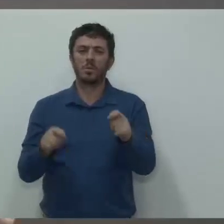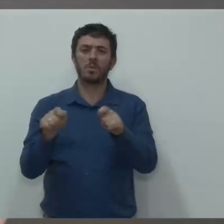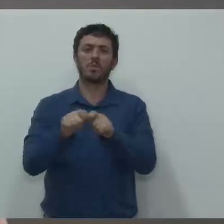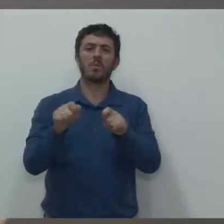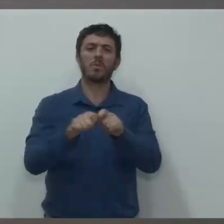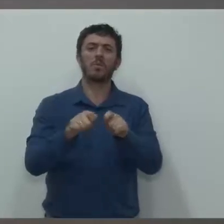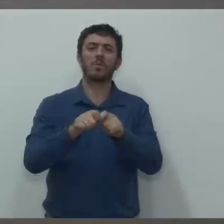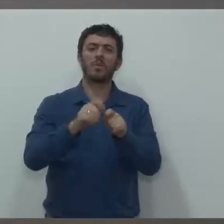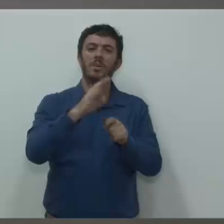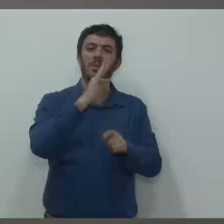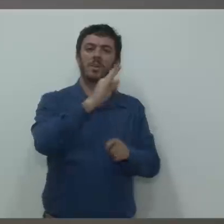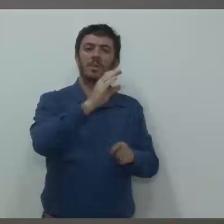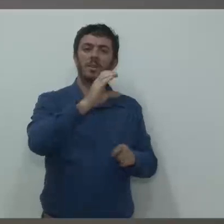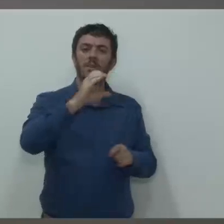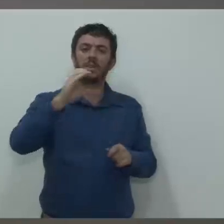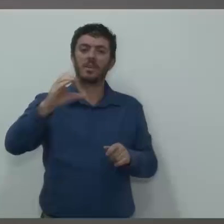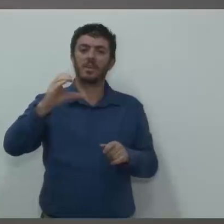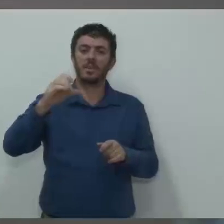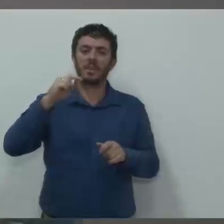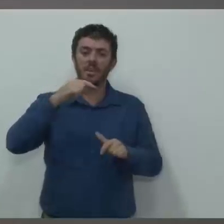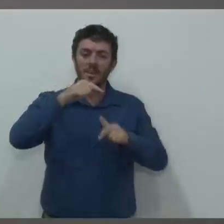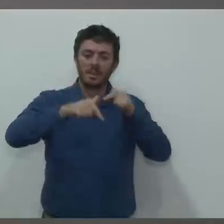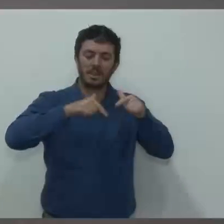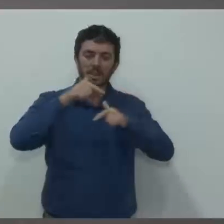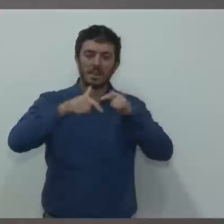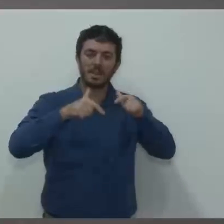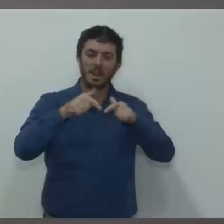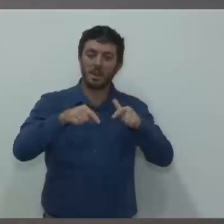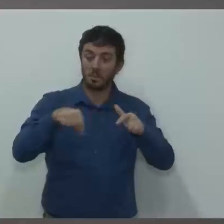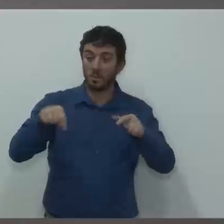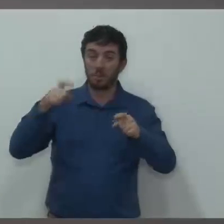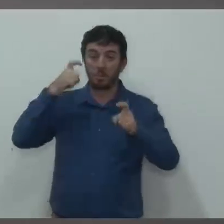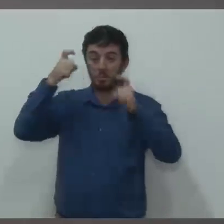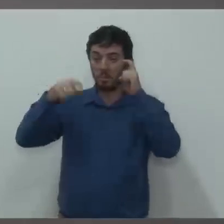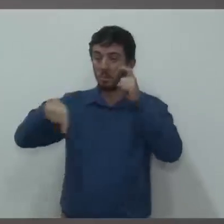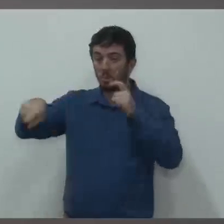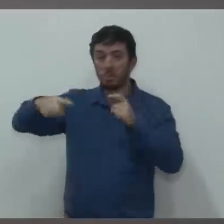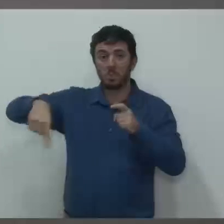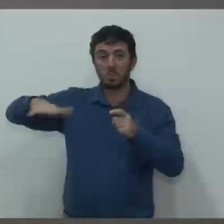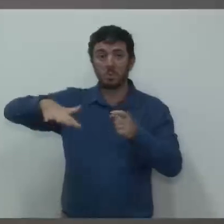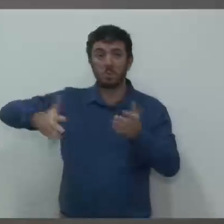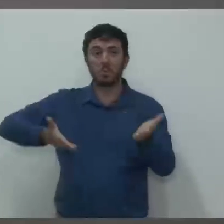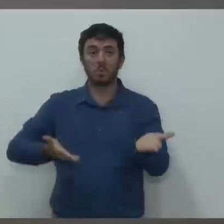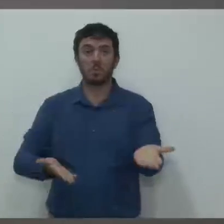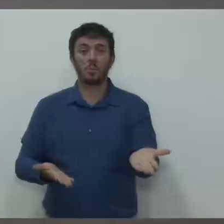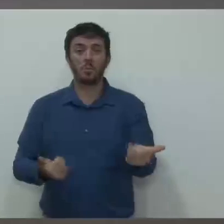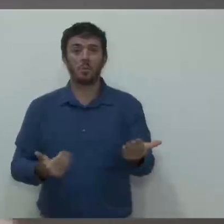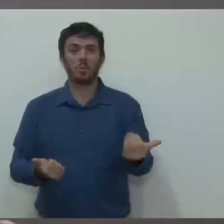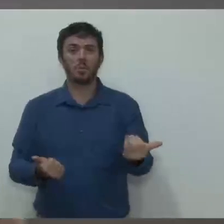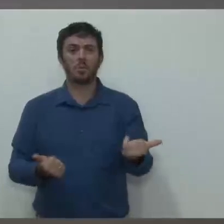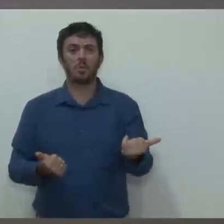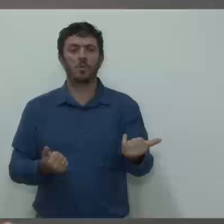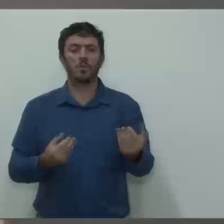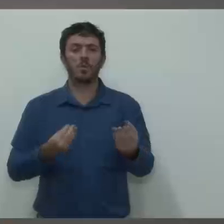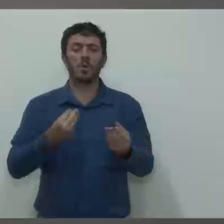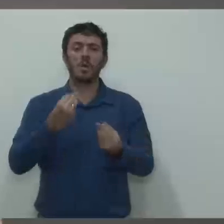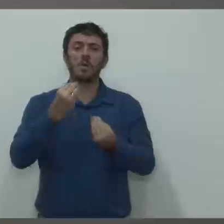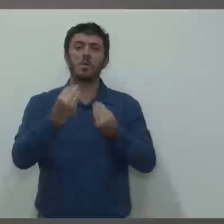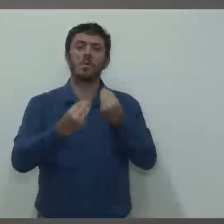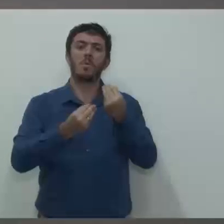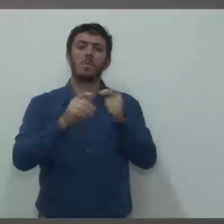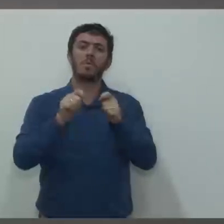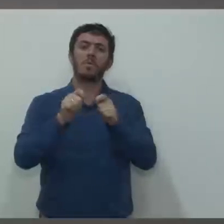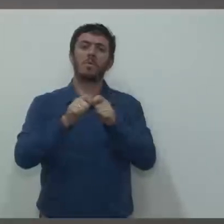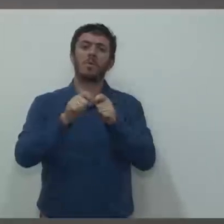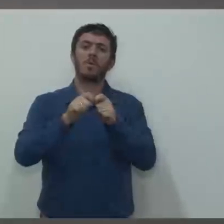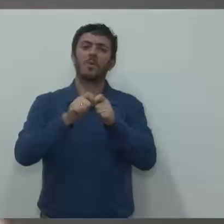empolgado pela preocupação delas. Elas desenvolveram um trabalho com a preocupação logística da distribuição dos remédios em Vinhedo. Então, elas